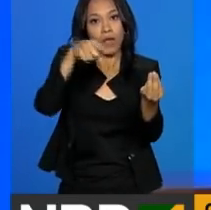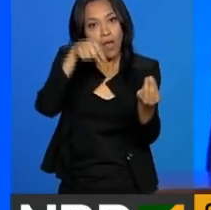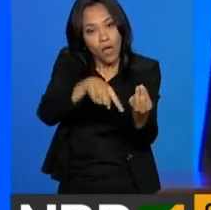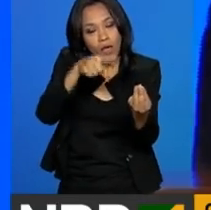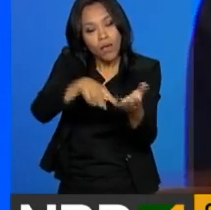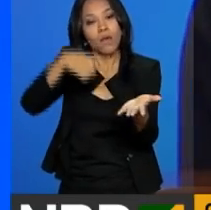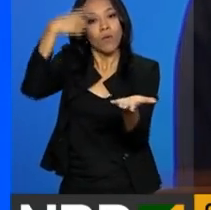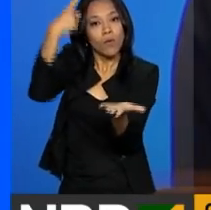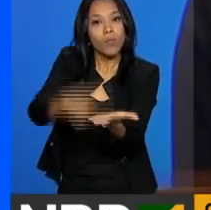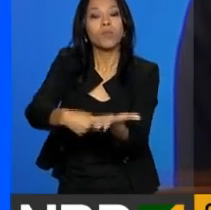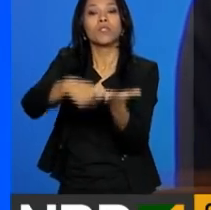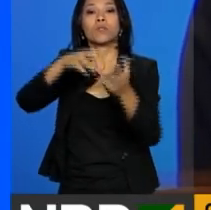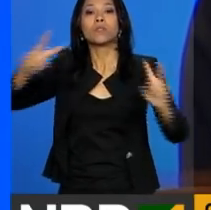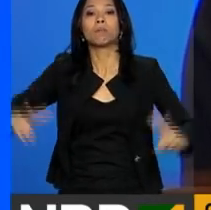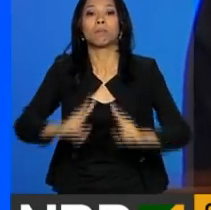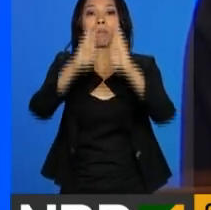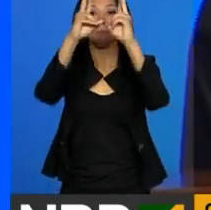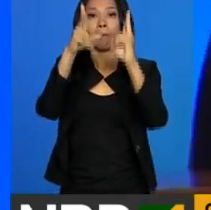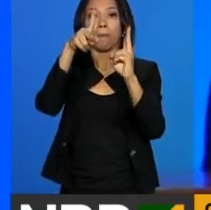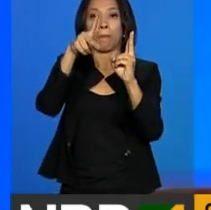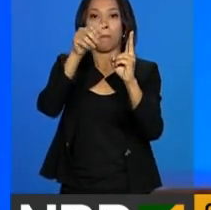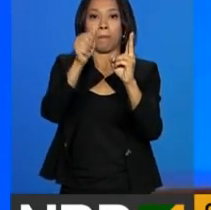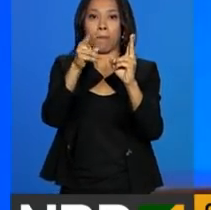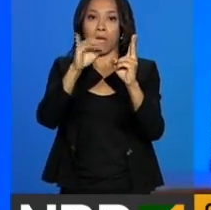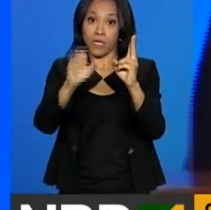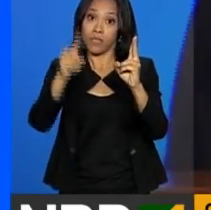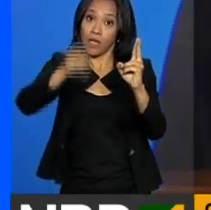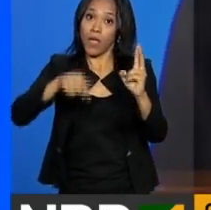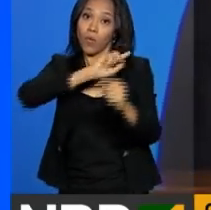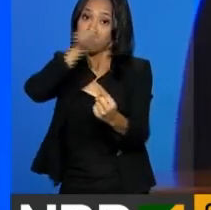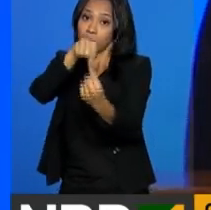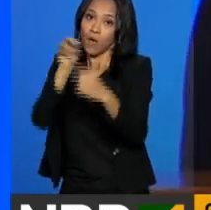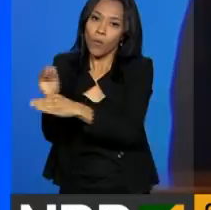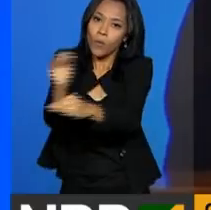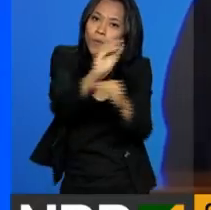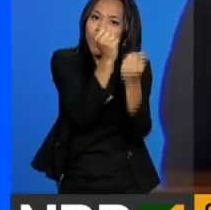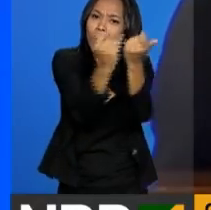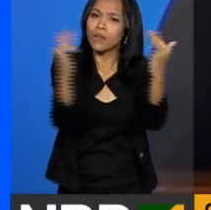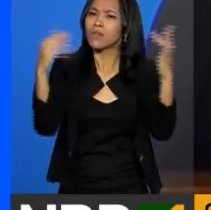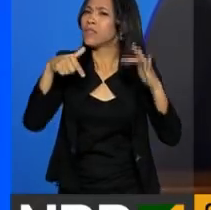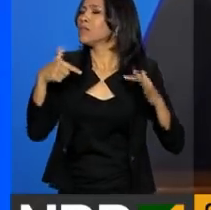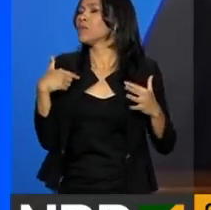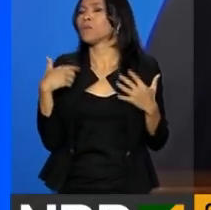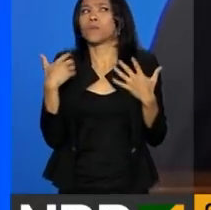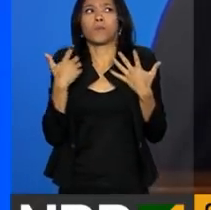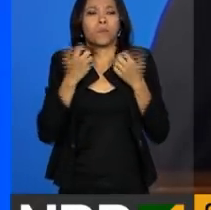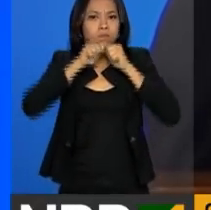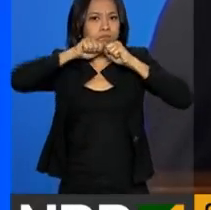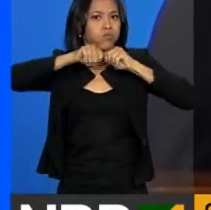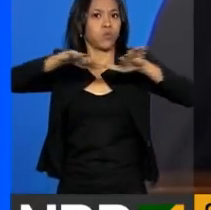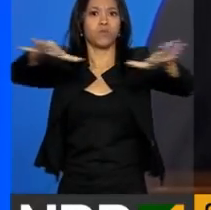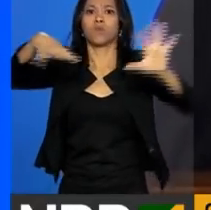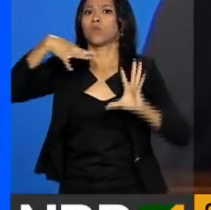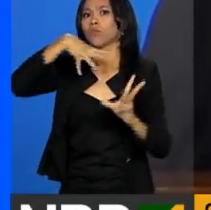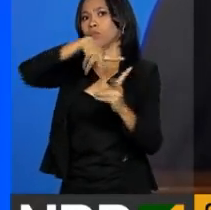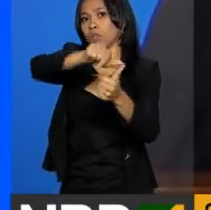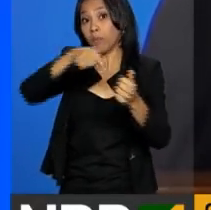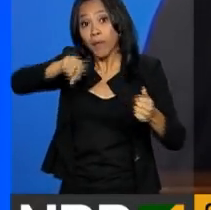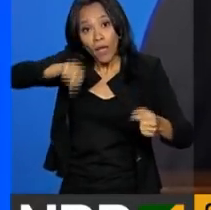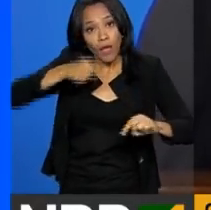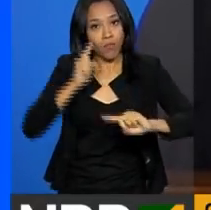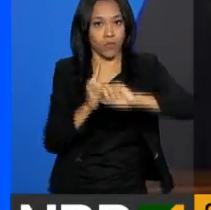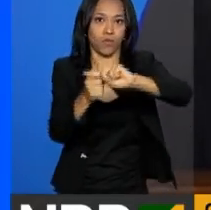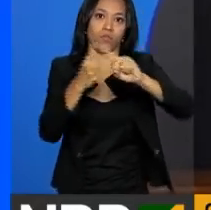visa à proteção do meio ambiente é interessante como este fato tem uma repercussão extraordinária que é um fato positivo é de fora